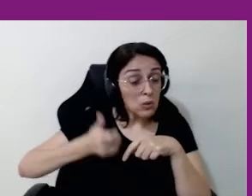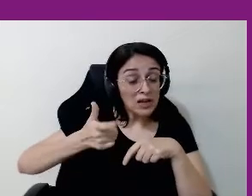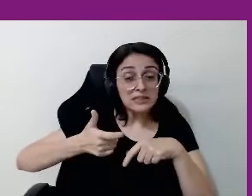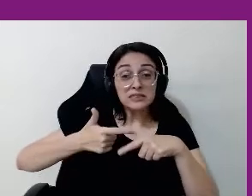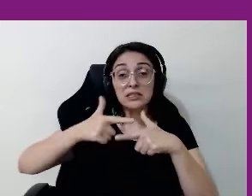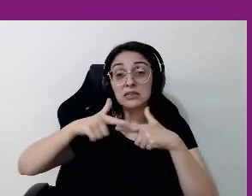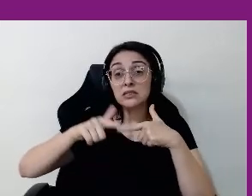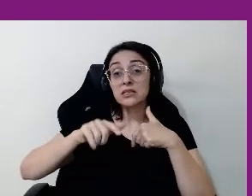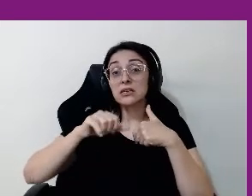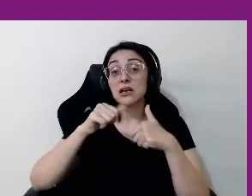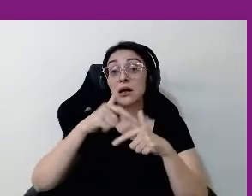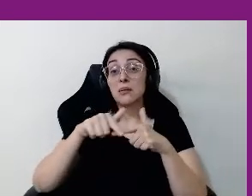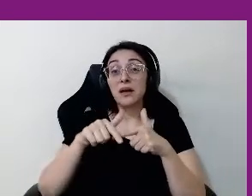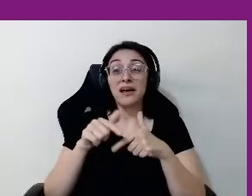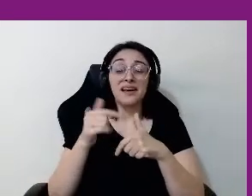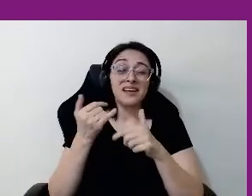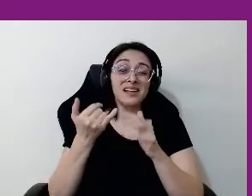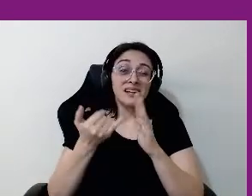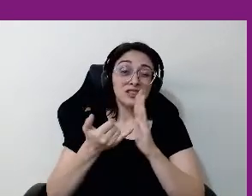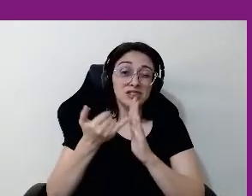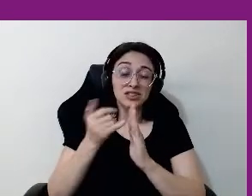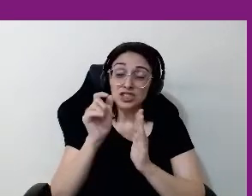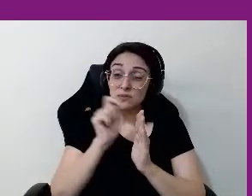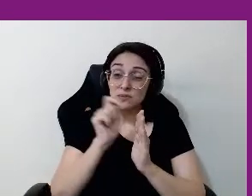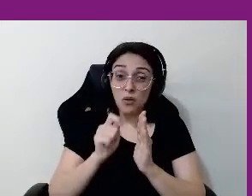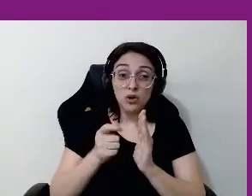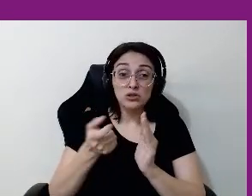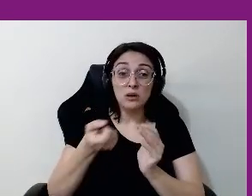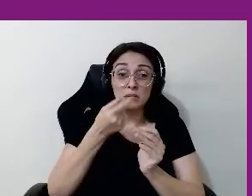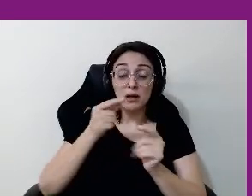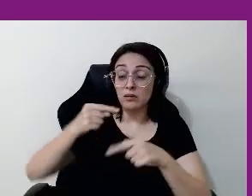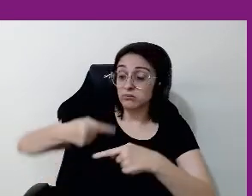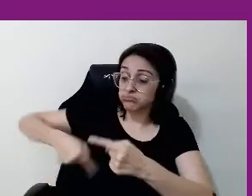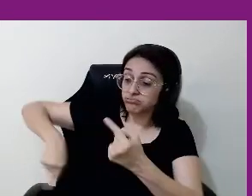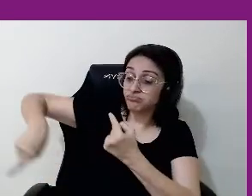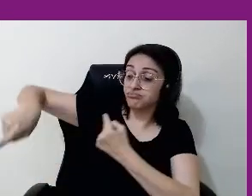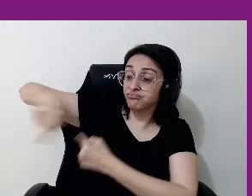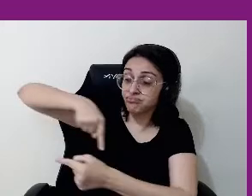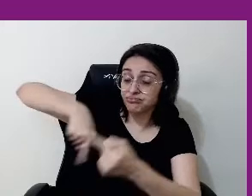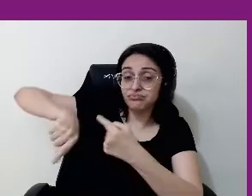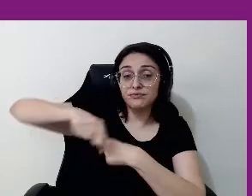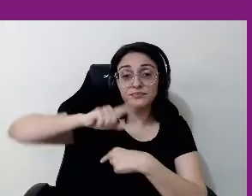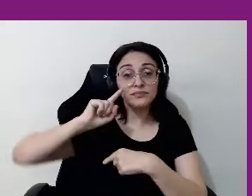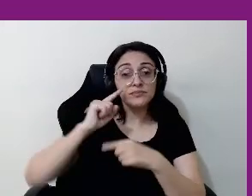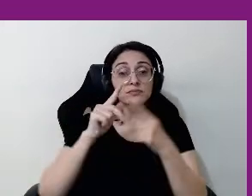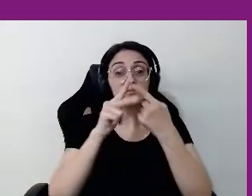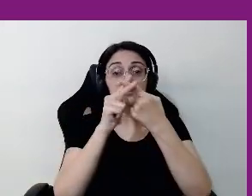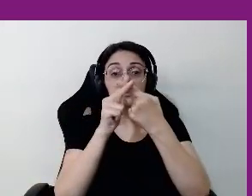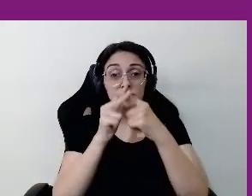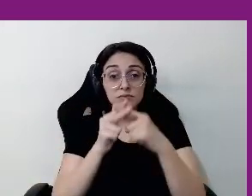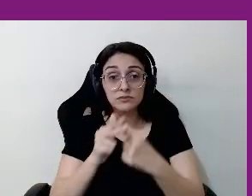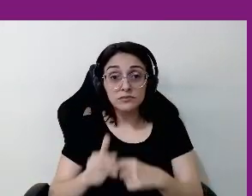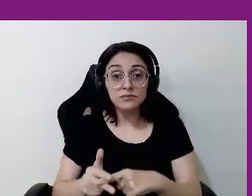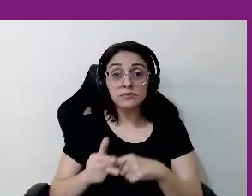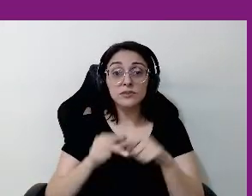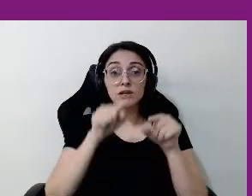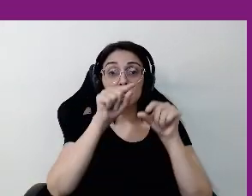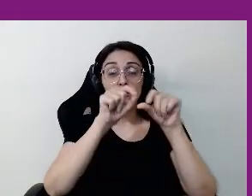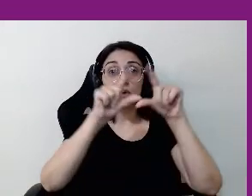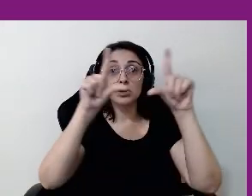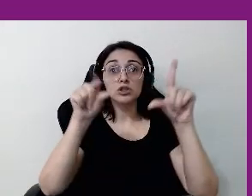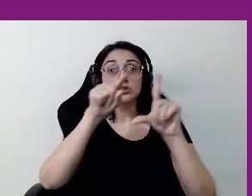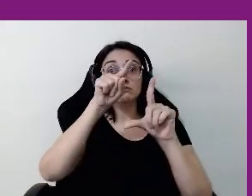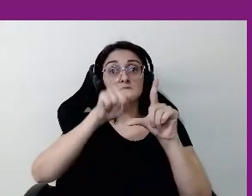séptico, antibiótico, diálise. A gente vê que isso que é a nossa prática, né? E tudo ajustado com os monitores e